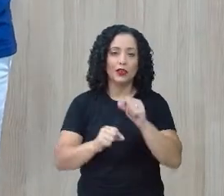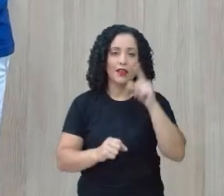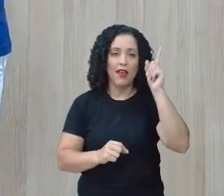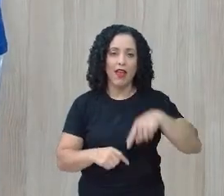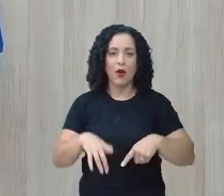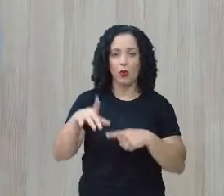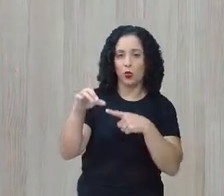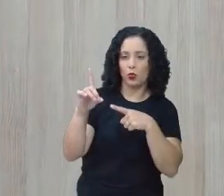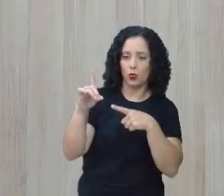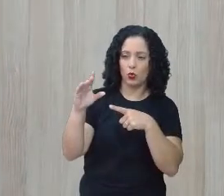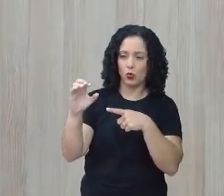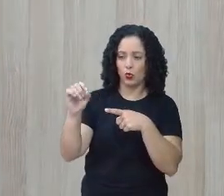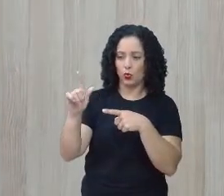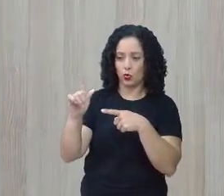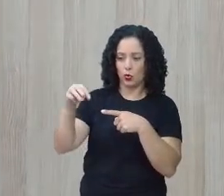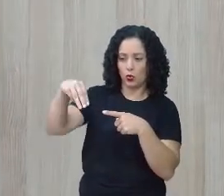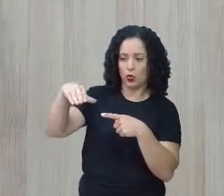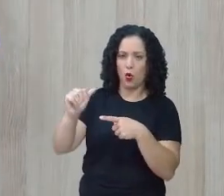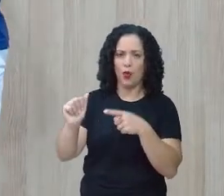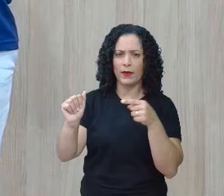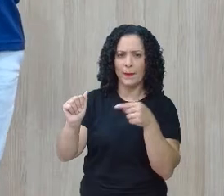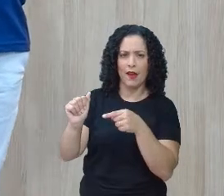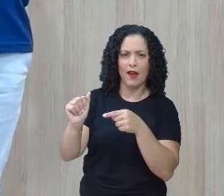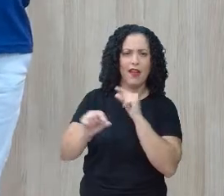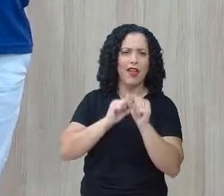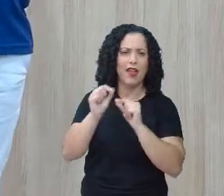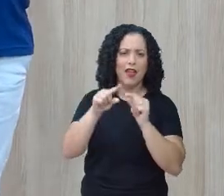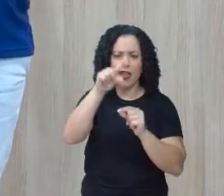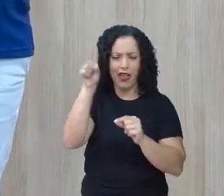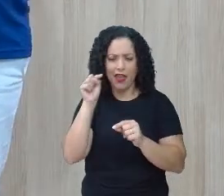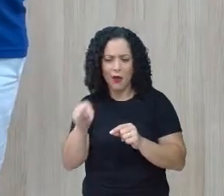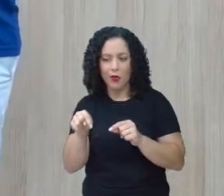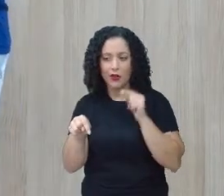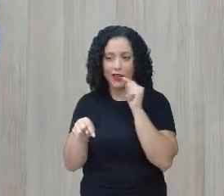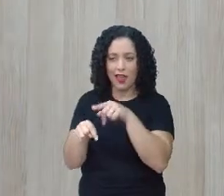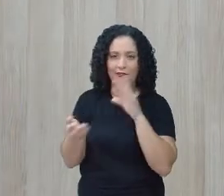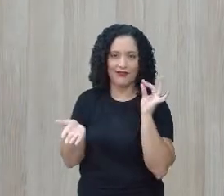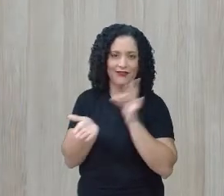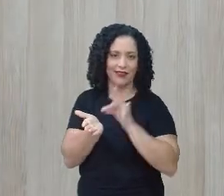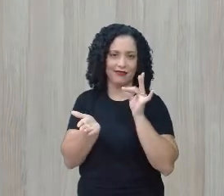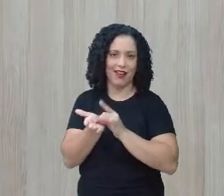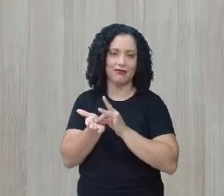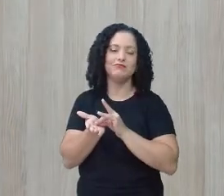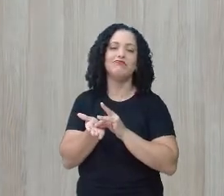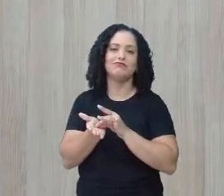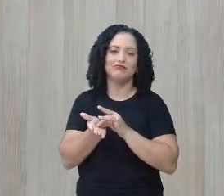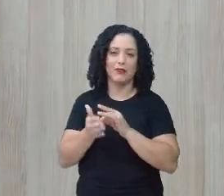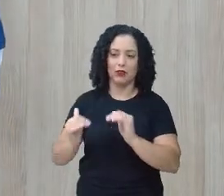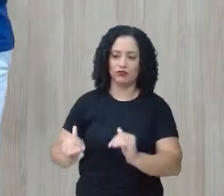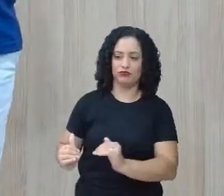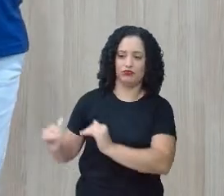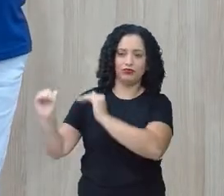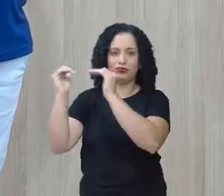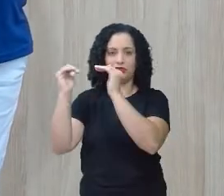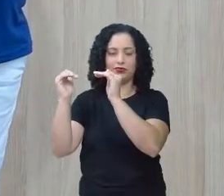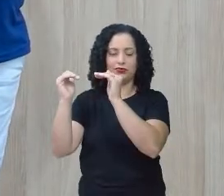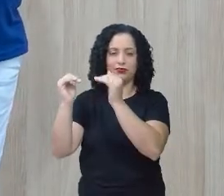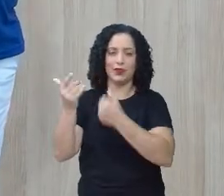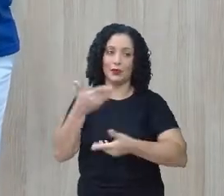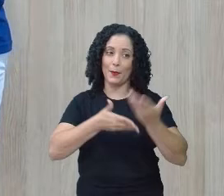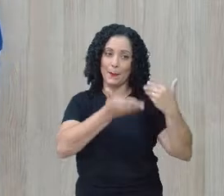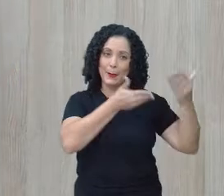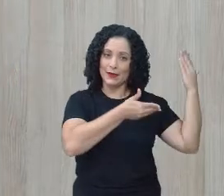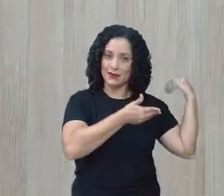uma verdade inquestionável. Algo que é considerado tão verdadeiro que você não pode questionar, né? E naquele